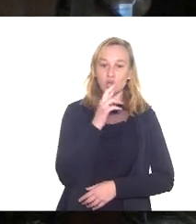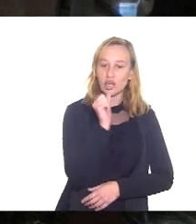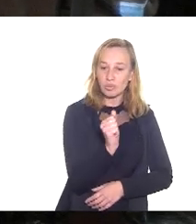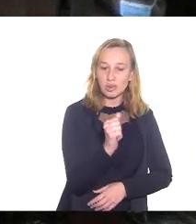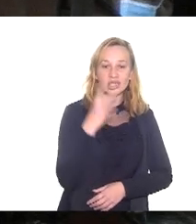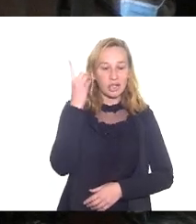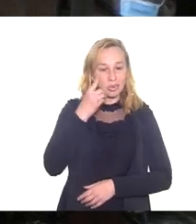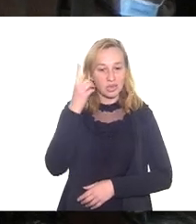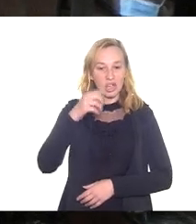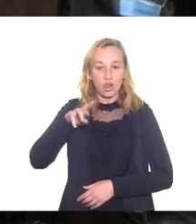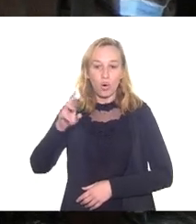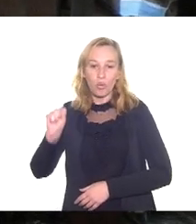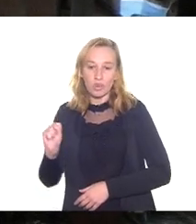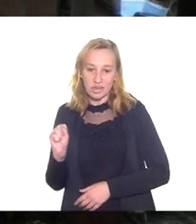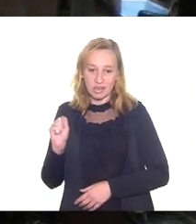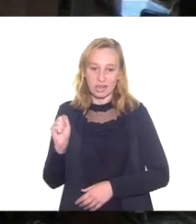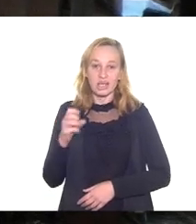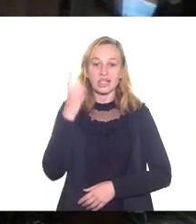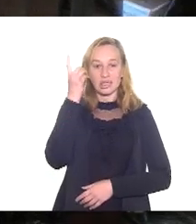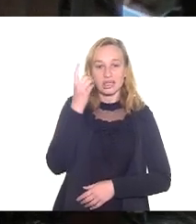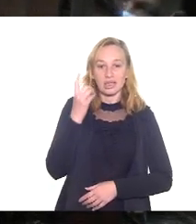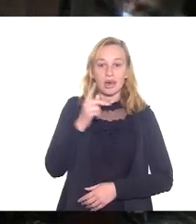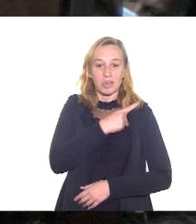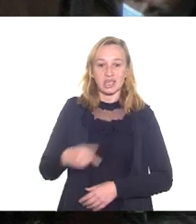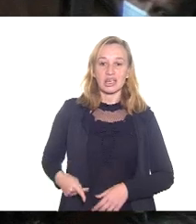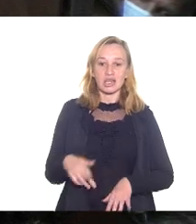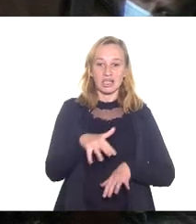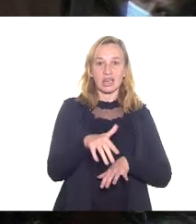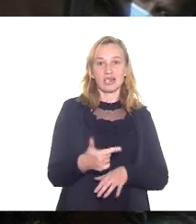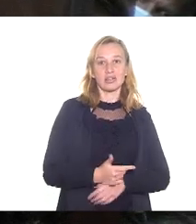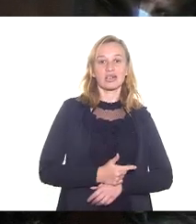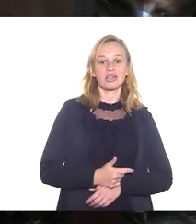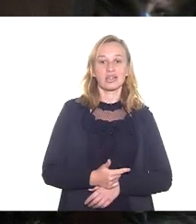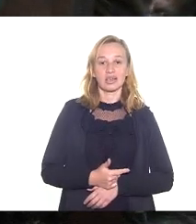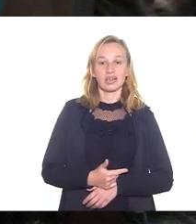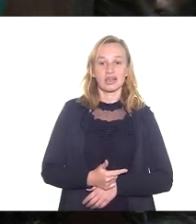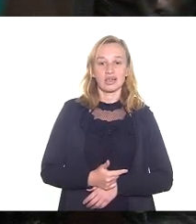Deputado Rodrigo Amorim. Deputado Rubens Bom Tempo. Presidente, irá proceder...